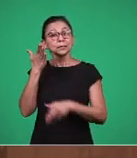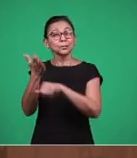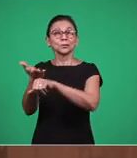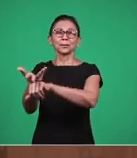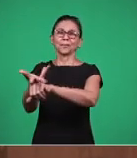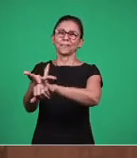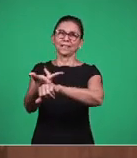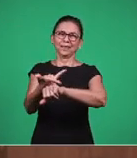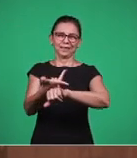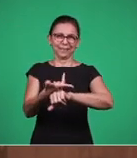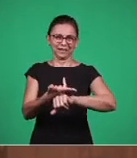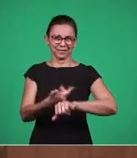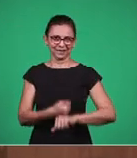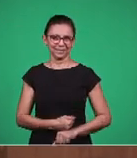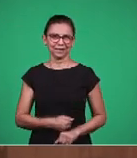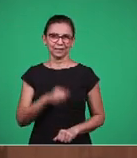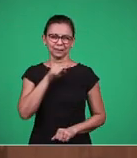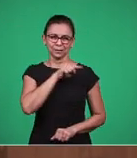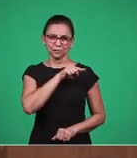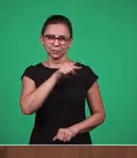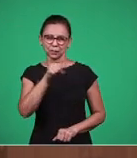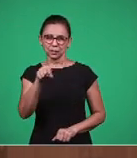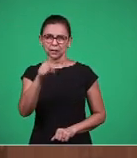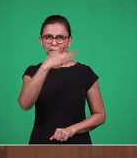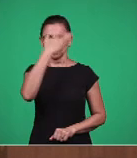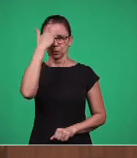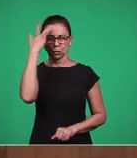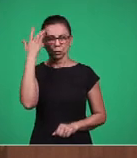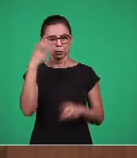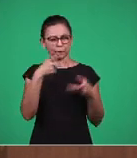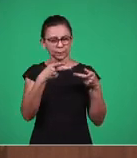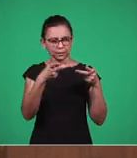que é visitante, nós respeitamos